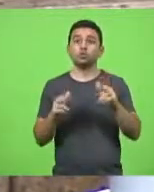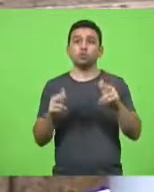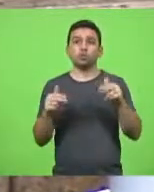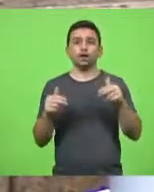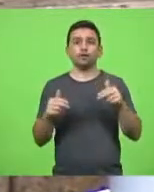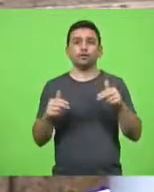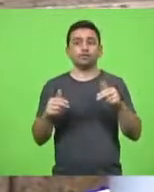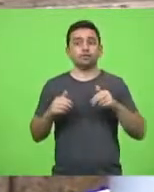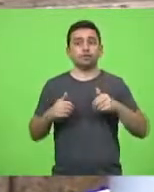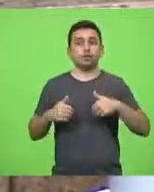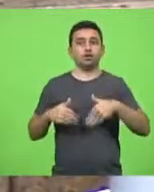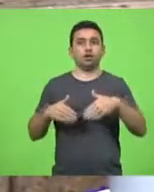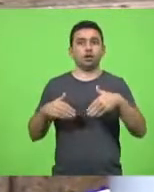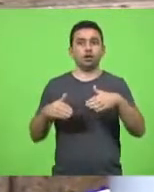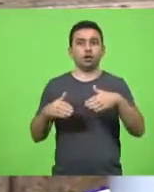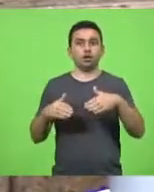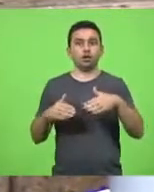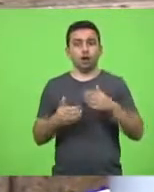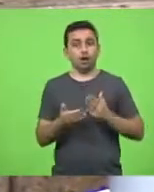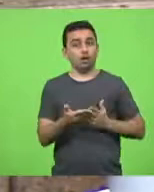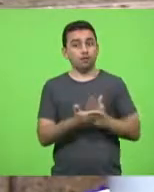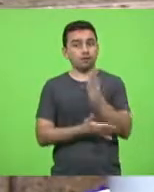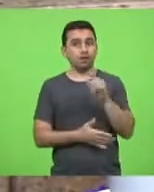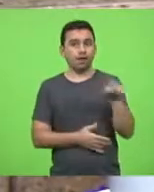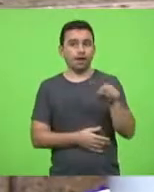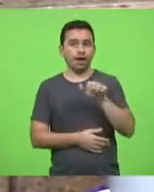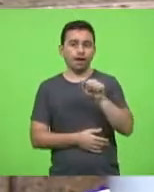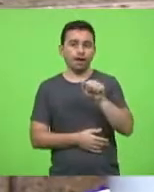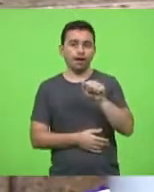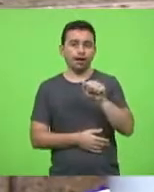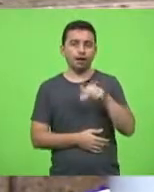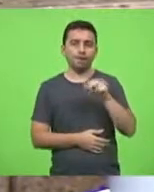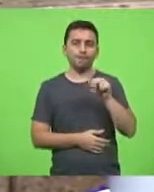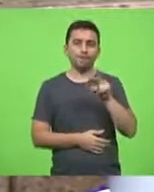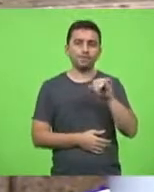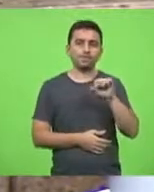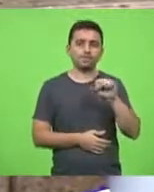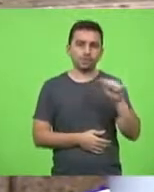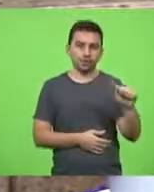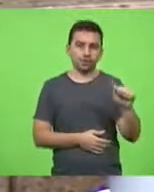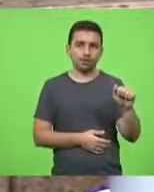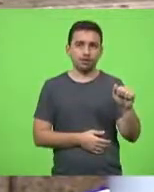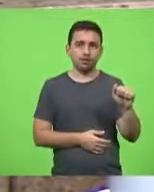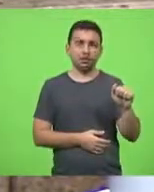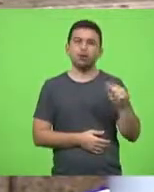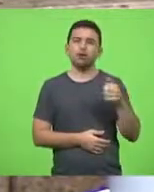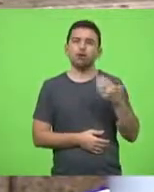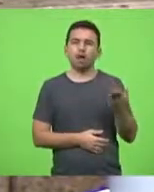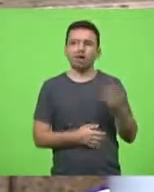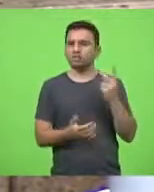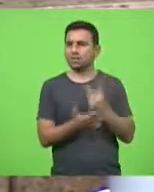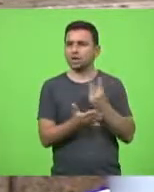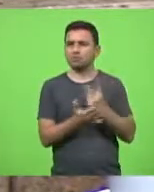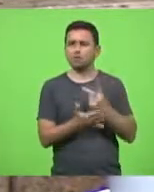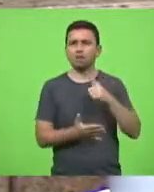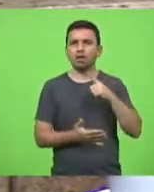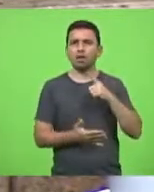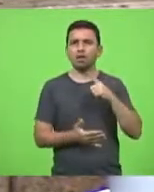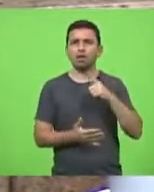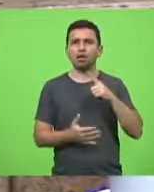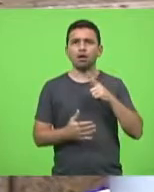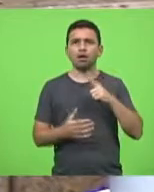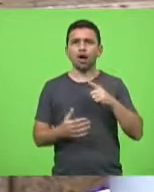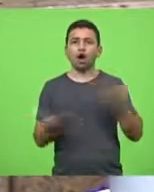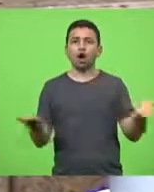negligenciar o aval da Anvisa. Então, fecha a Anvisa. O ano sempre foi assim, sempre teve a Anvisa na frente. Aí, de repente, por